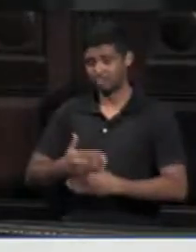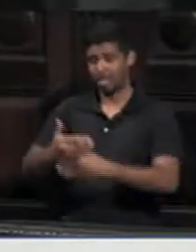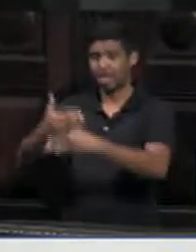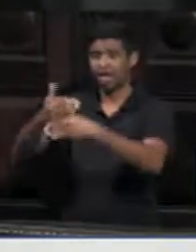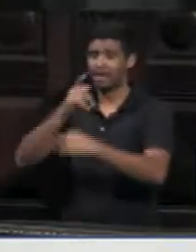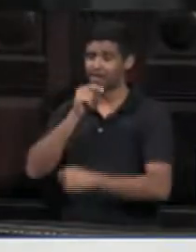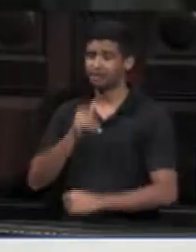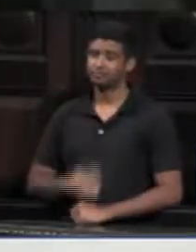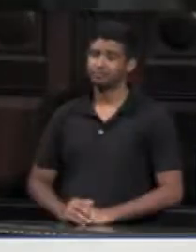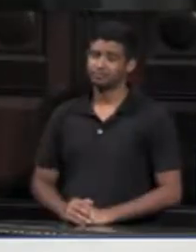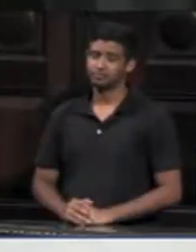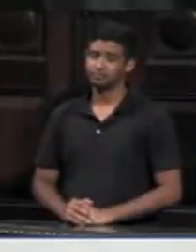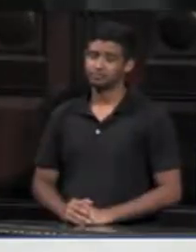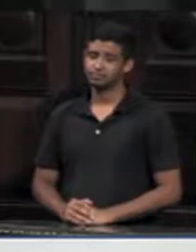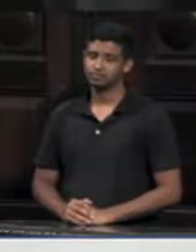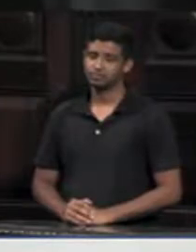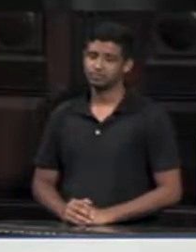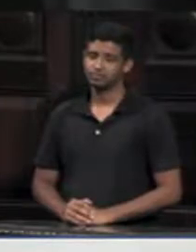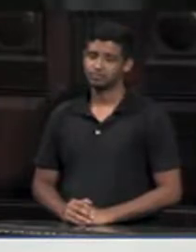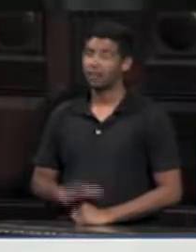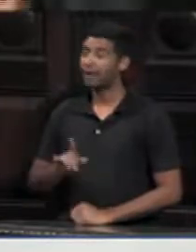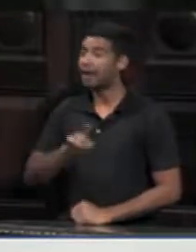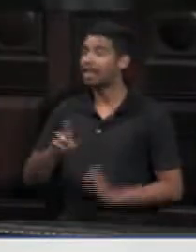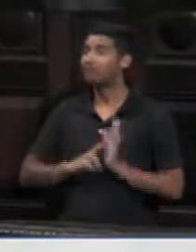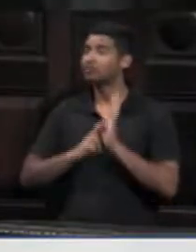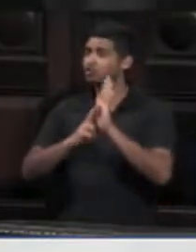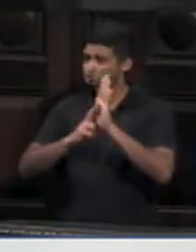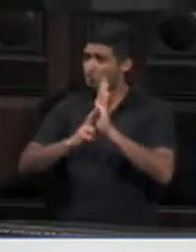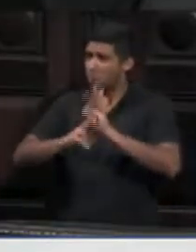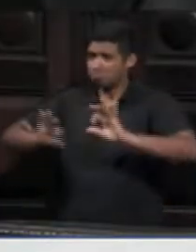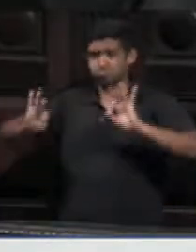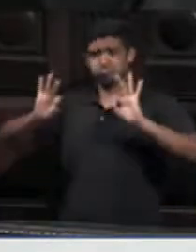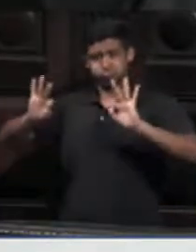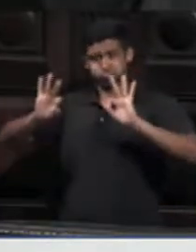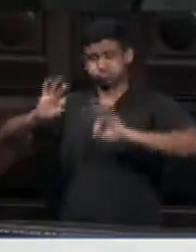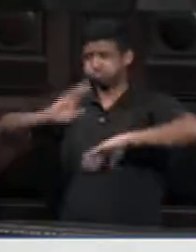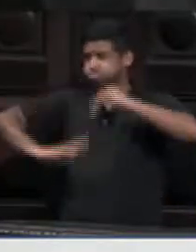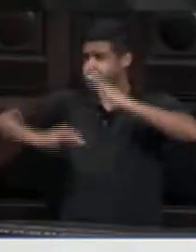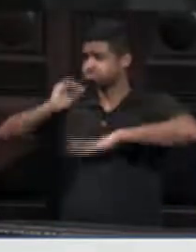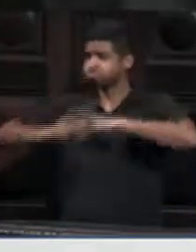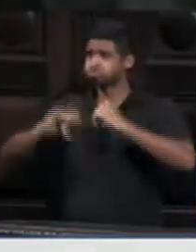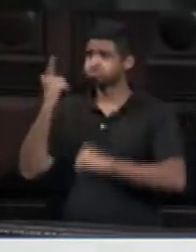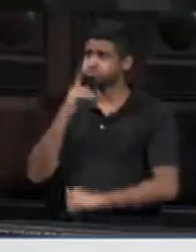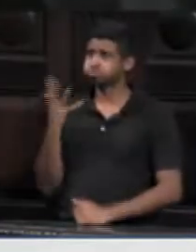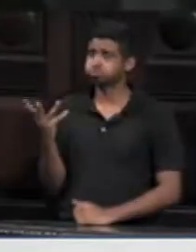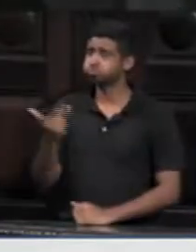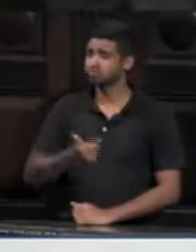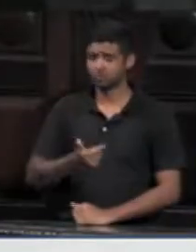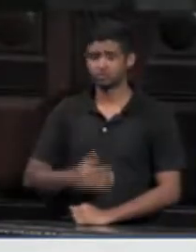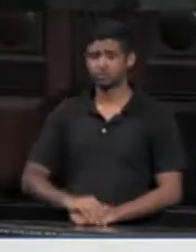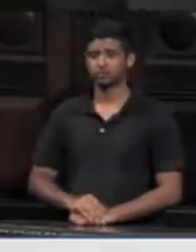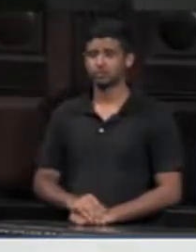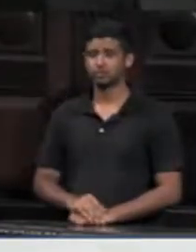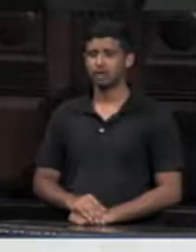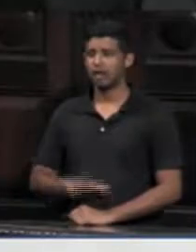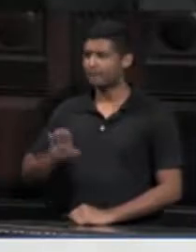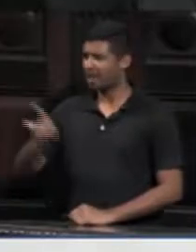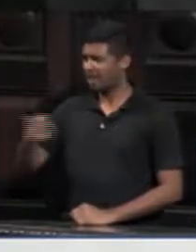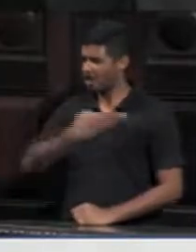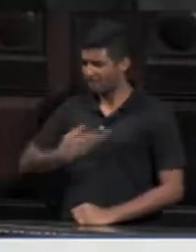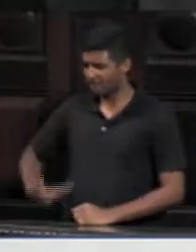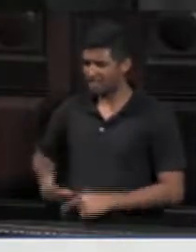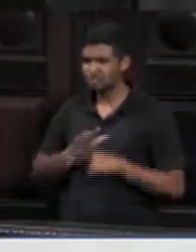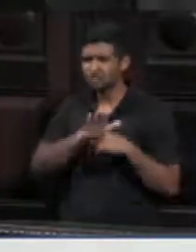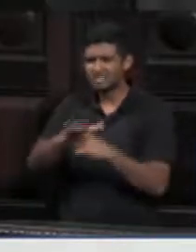que representaram um insucesso completo. Ao contrário, ao invés de contribuir com o